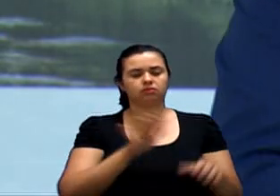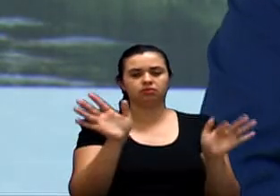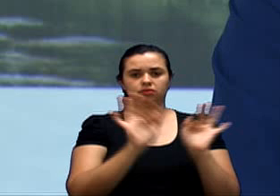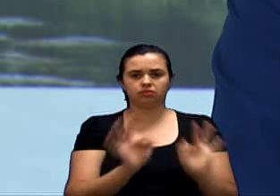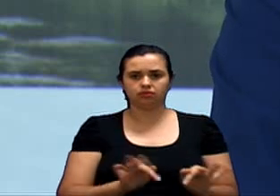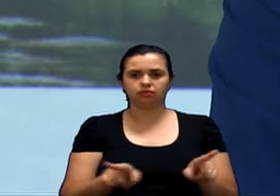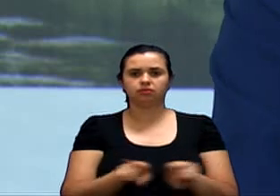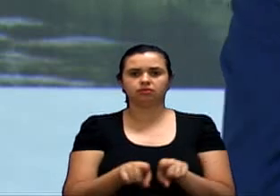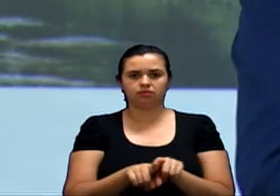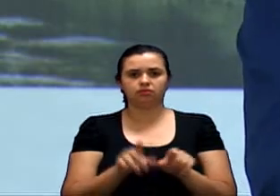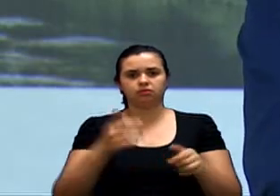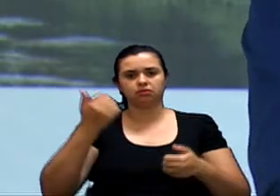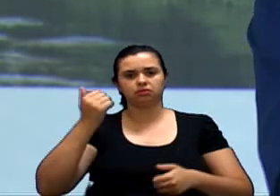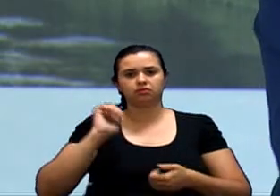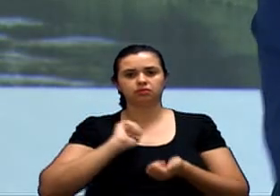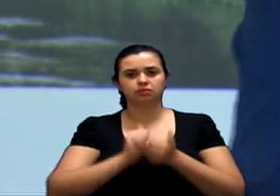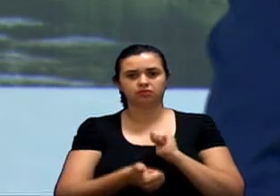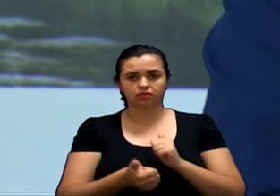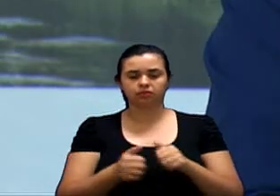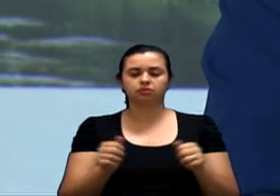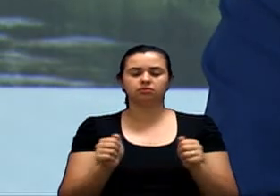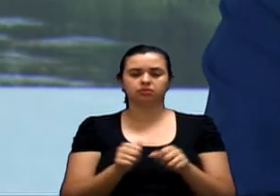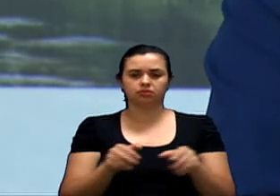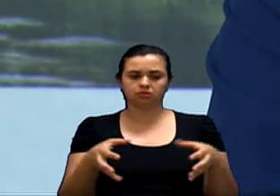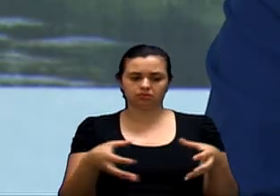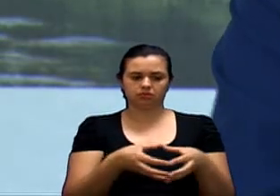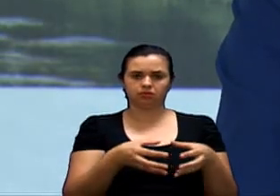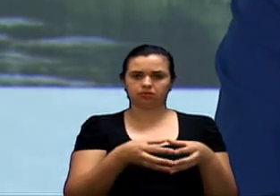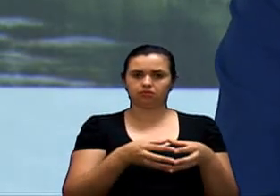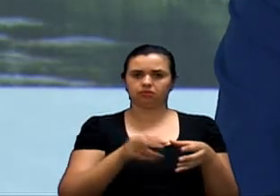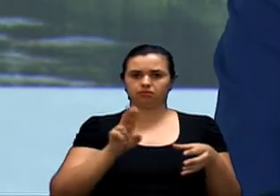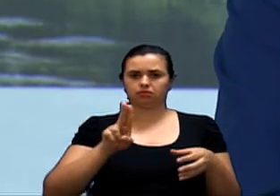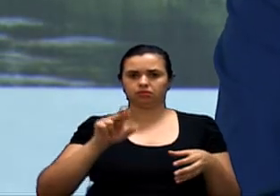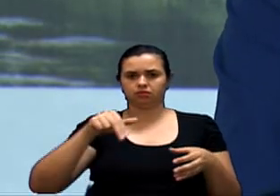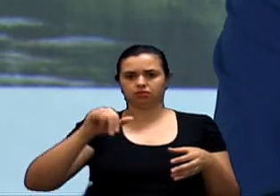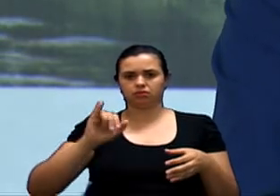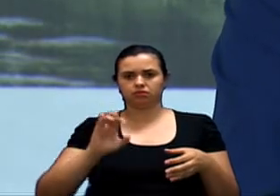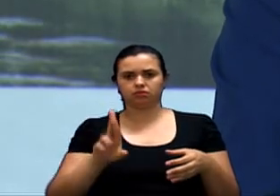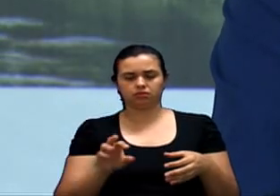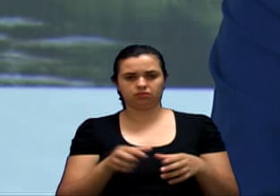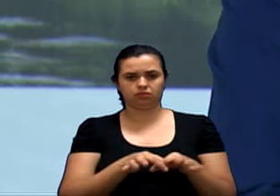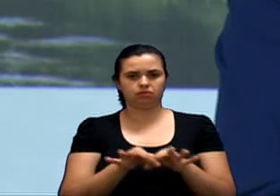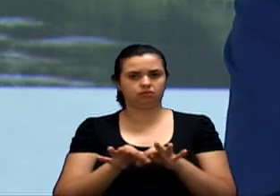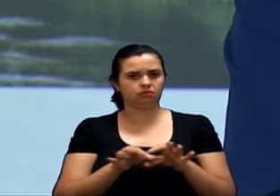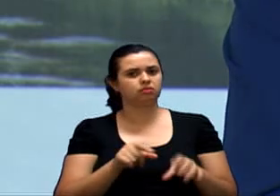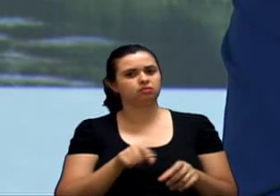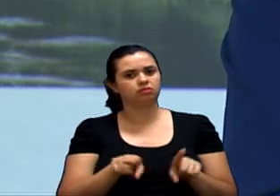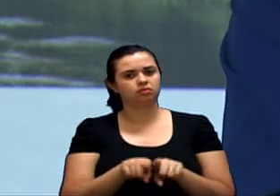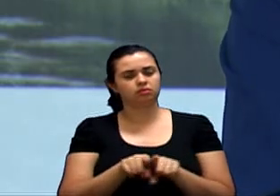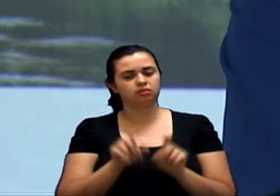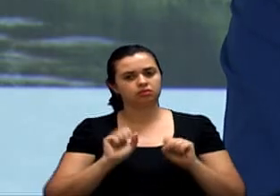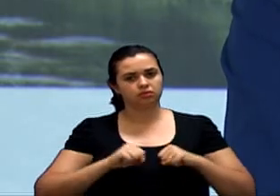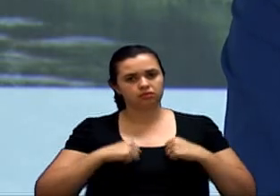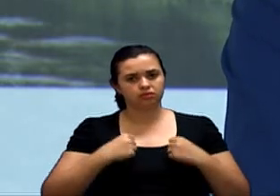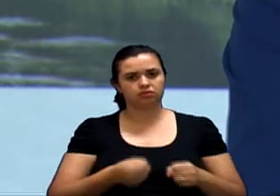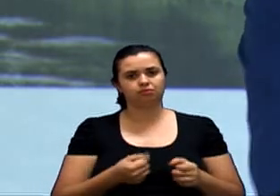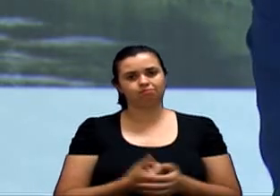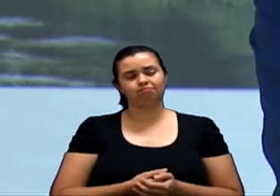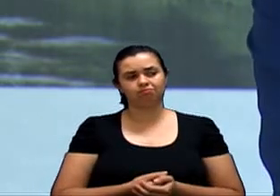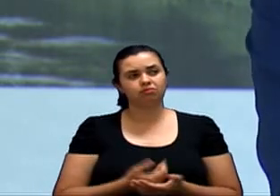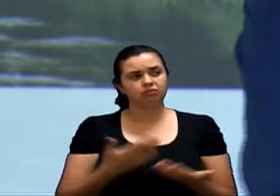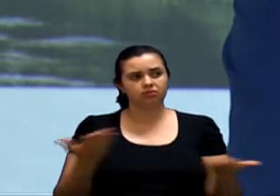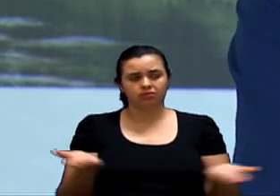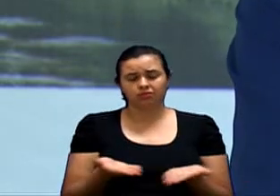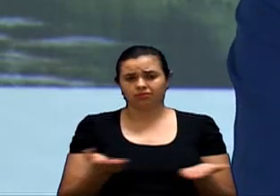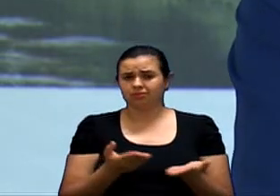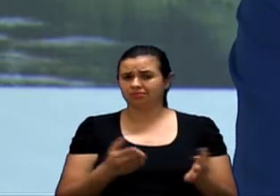esporte, como membro da comissão também, o NIR, todo o trabalho que é exercido dentro do nosso município de Sorocaba. Então, ficamos numa saia justa,